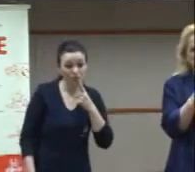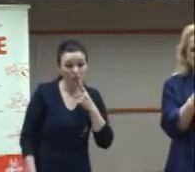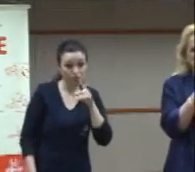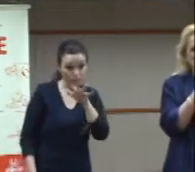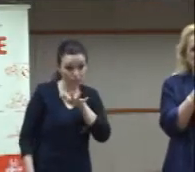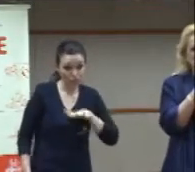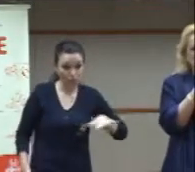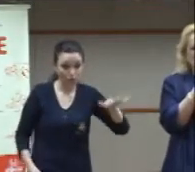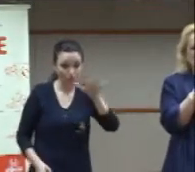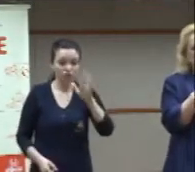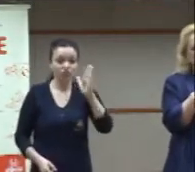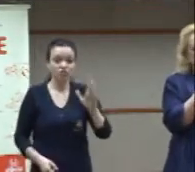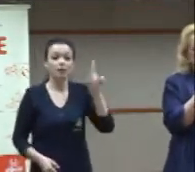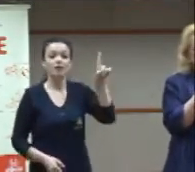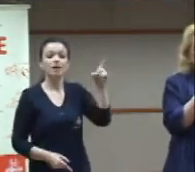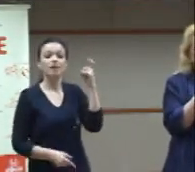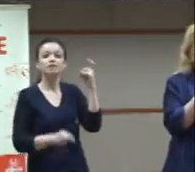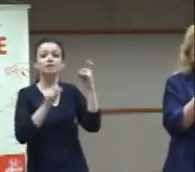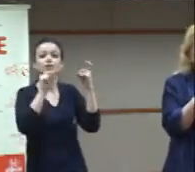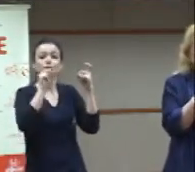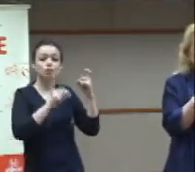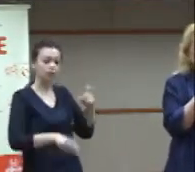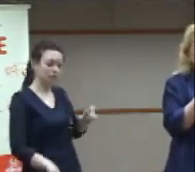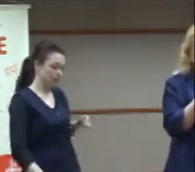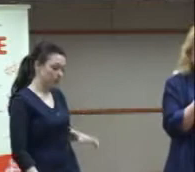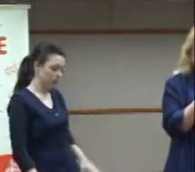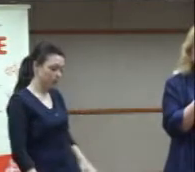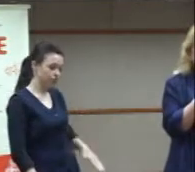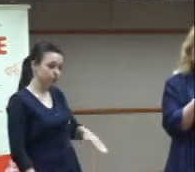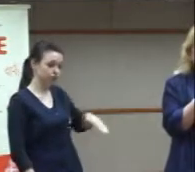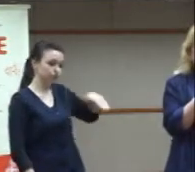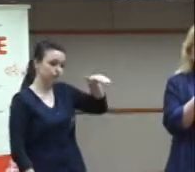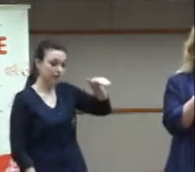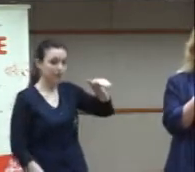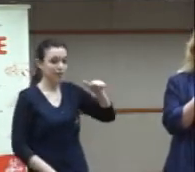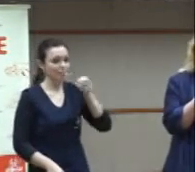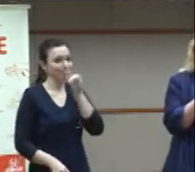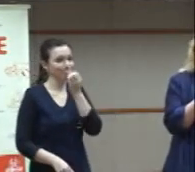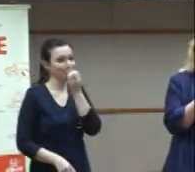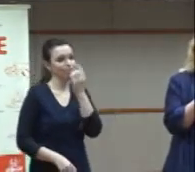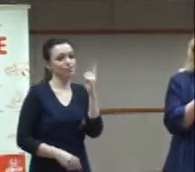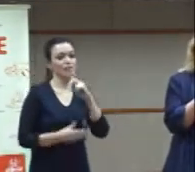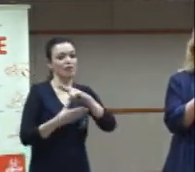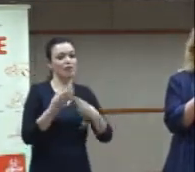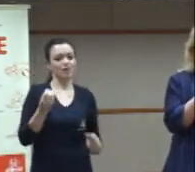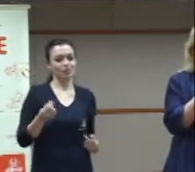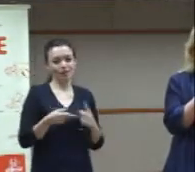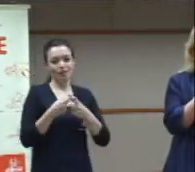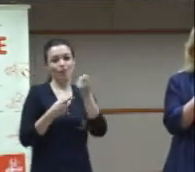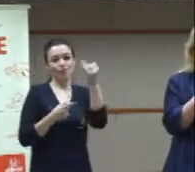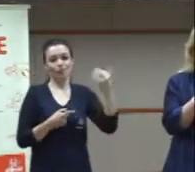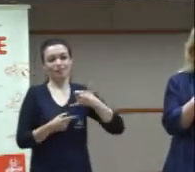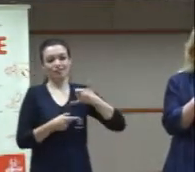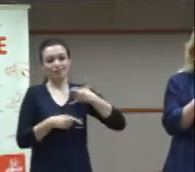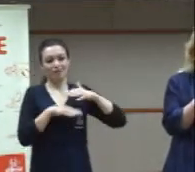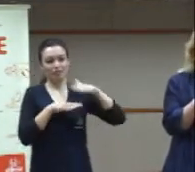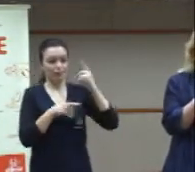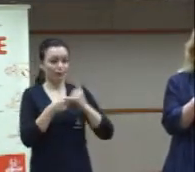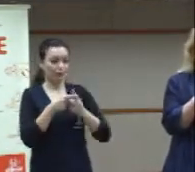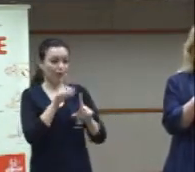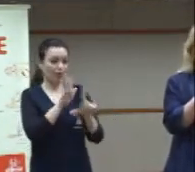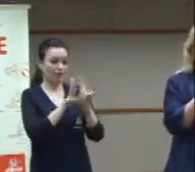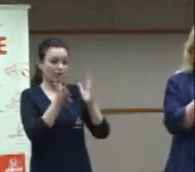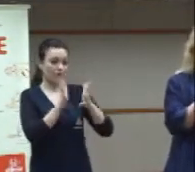uma formação que nós não podemos considerar a melhor, né? A própria Lei de Libras é do ano de